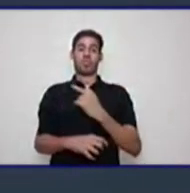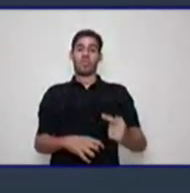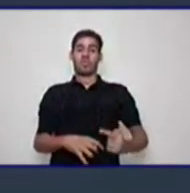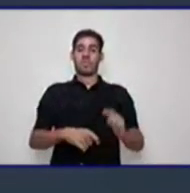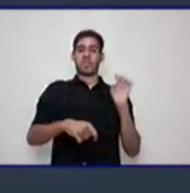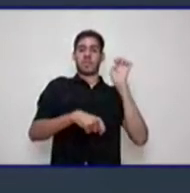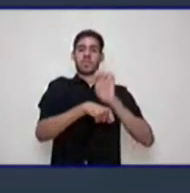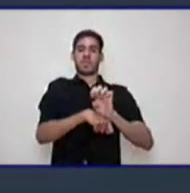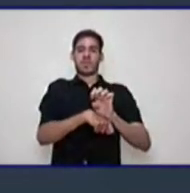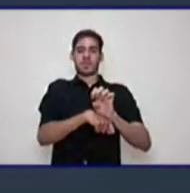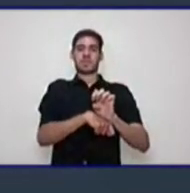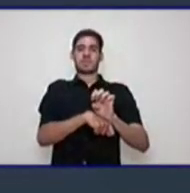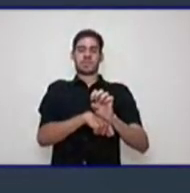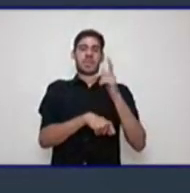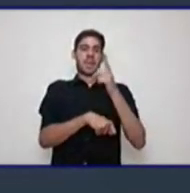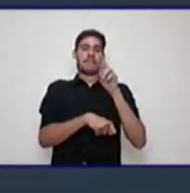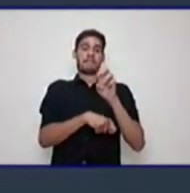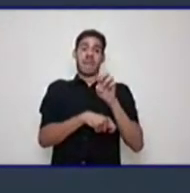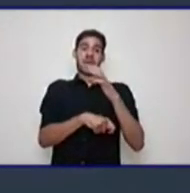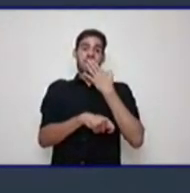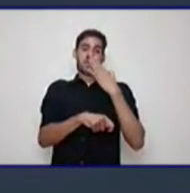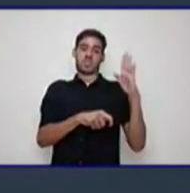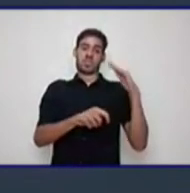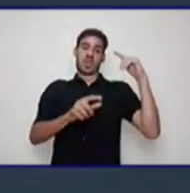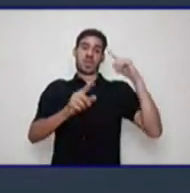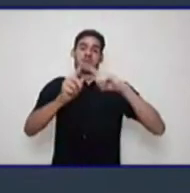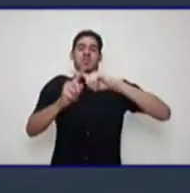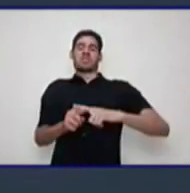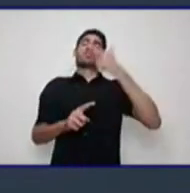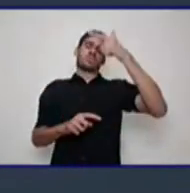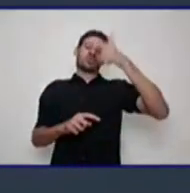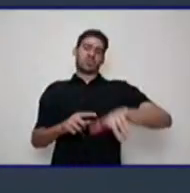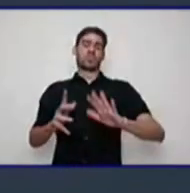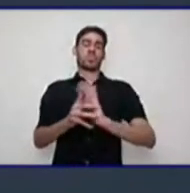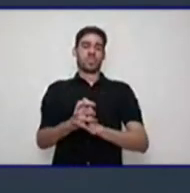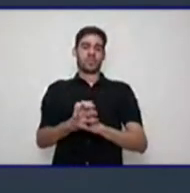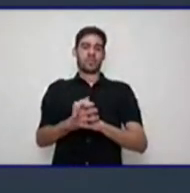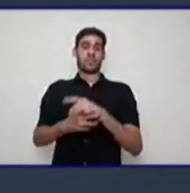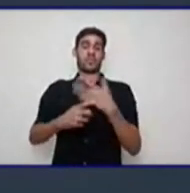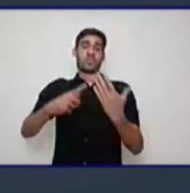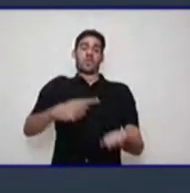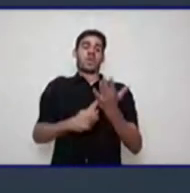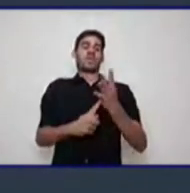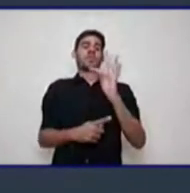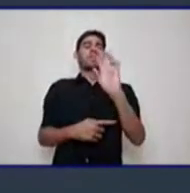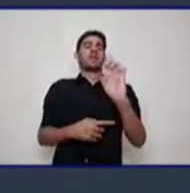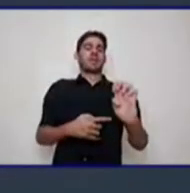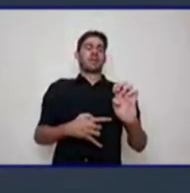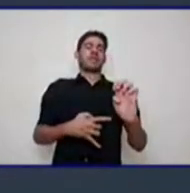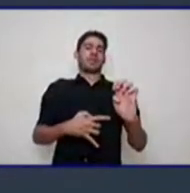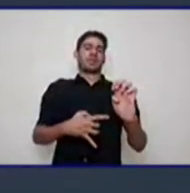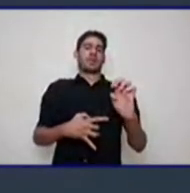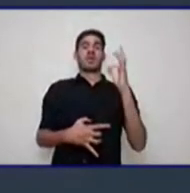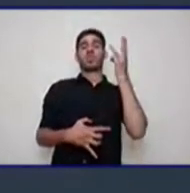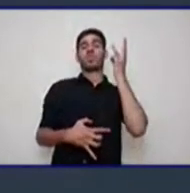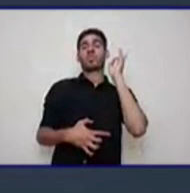estadual, pré-candidato à reeleição, tendo o acórdão do Tribunal Regional Eleitoral do